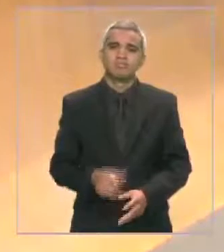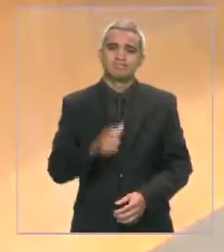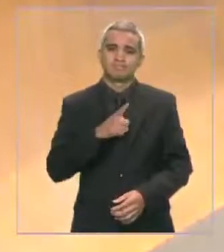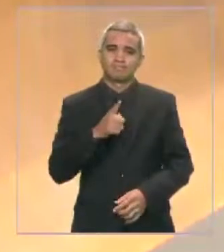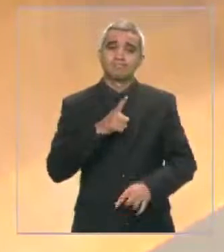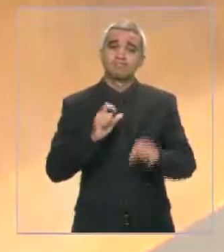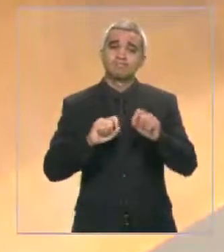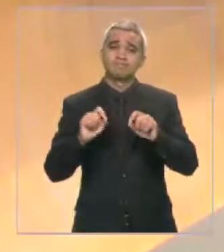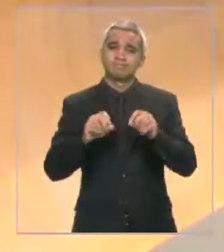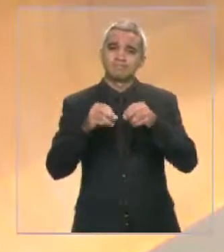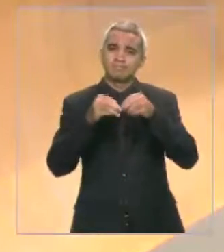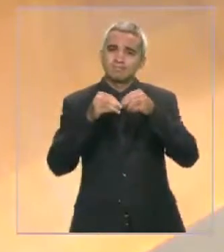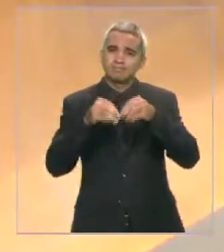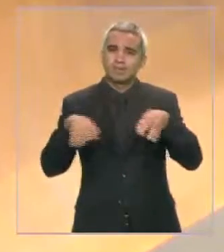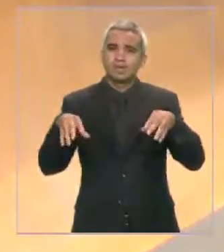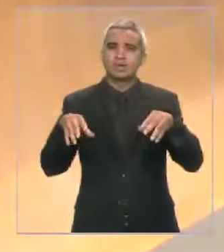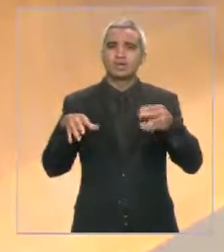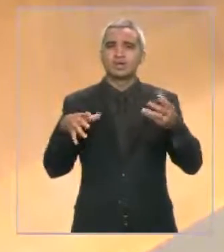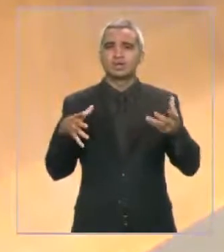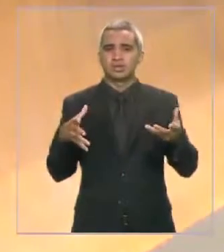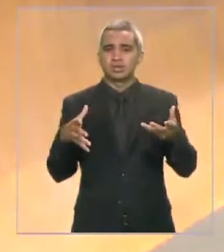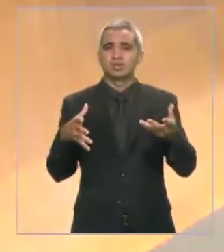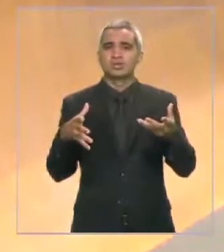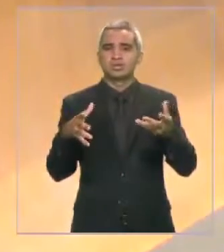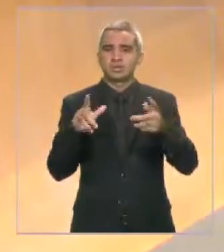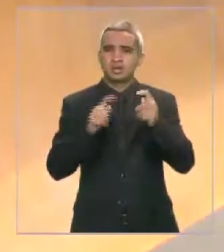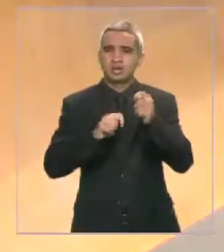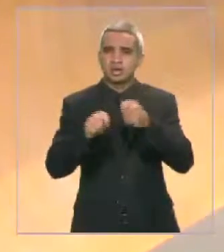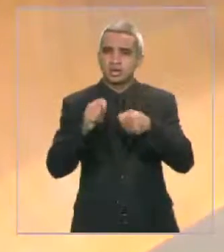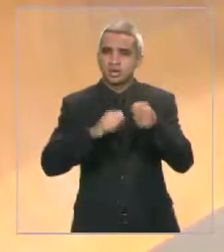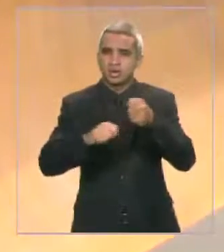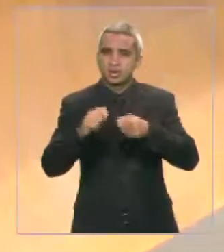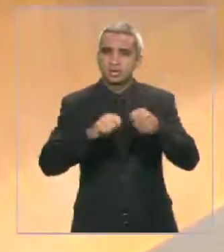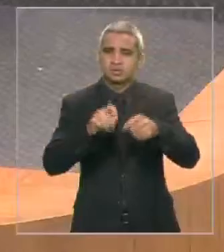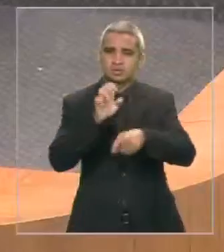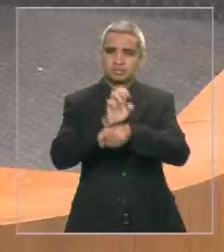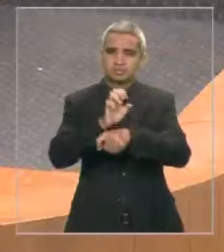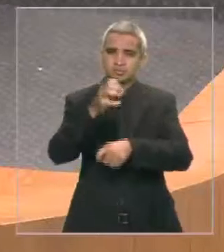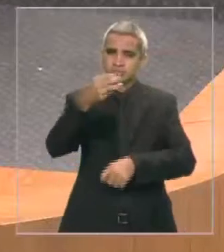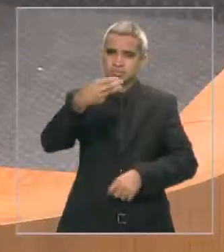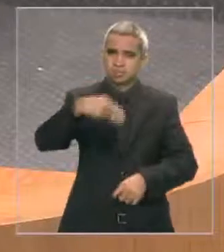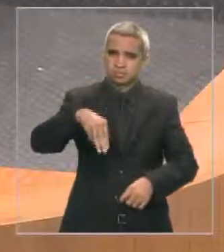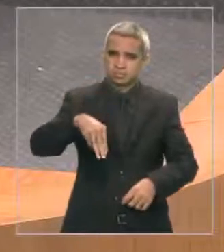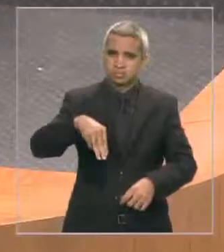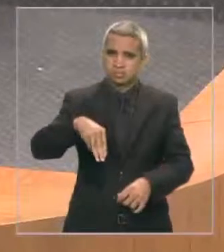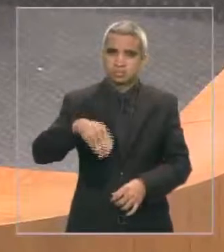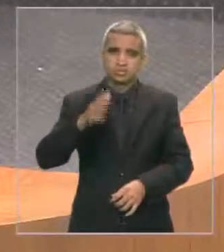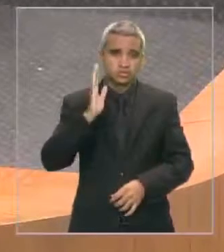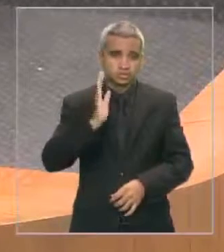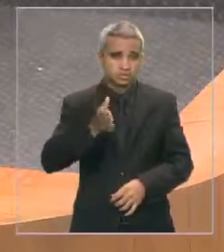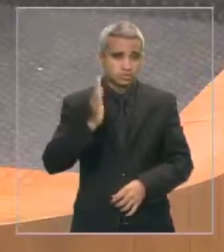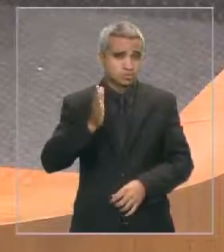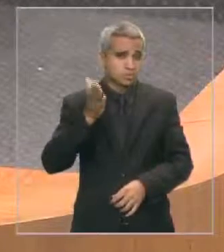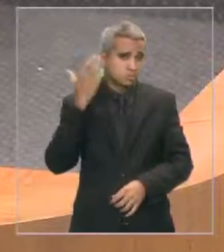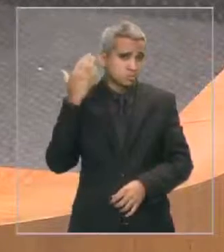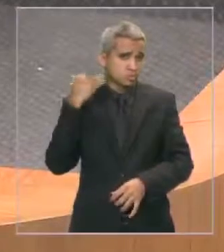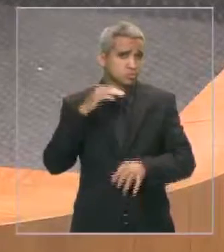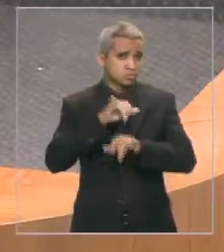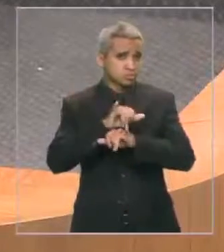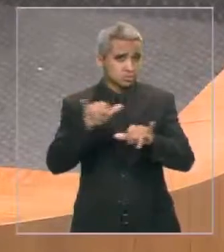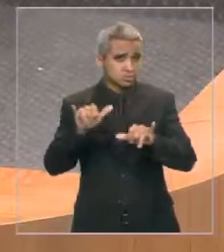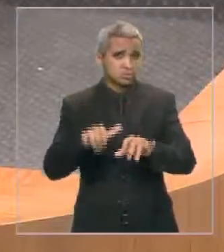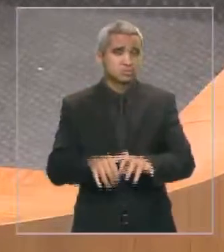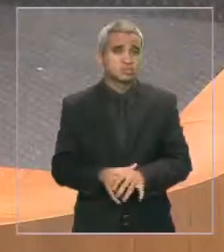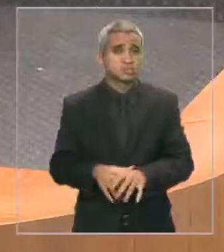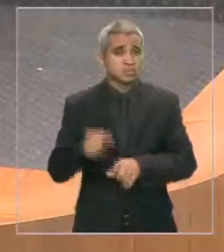prejudicando, interferindo na economia do nosso estado. Já falei que no ano passado